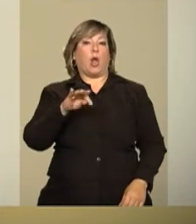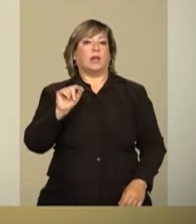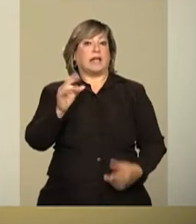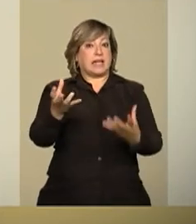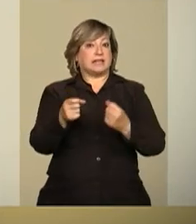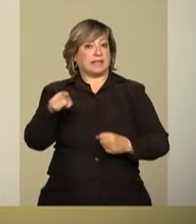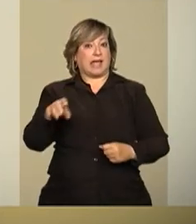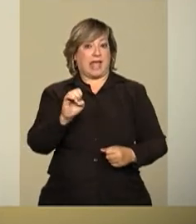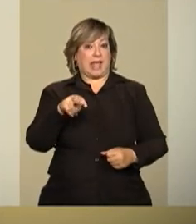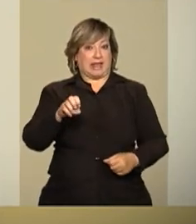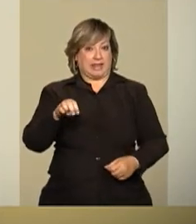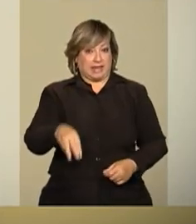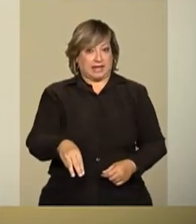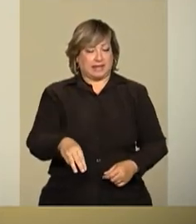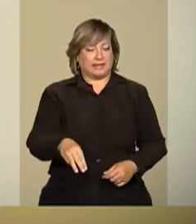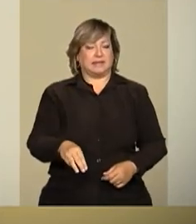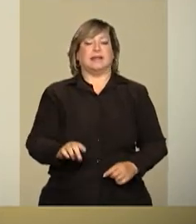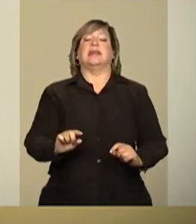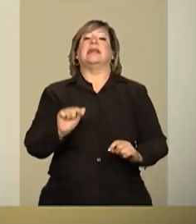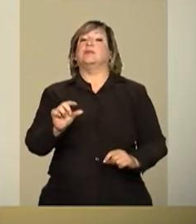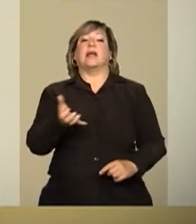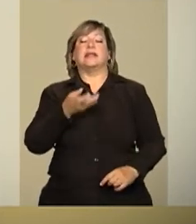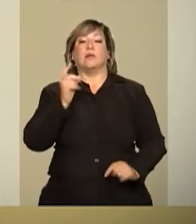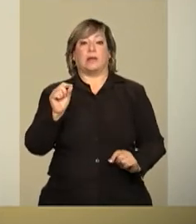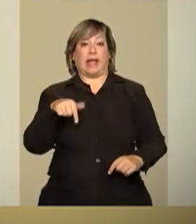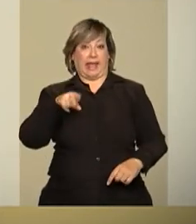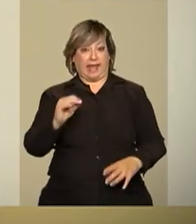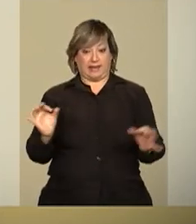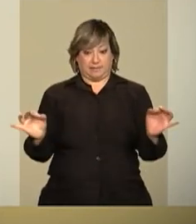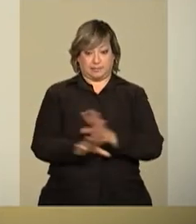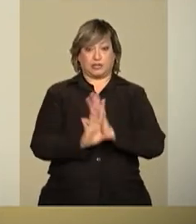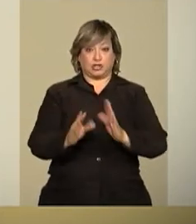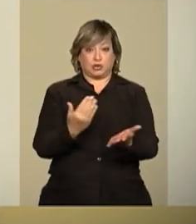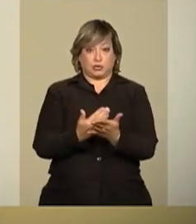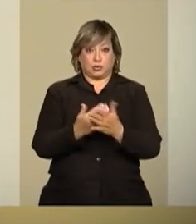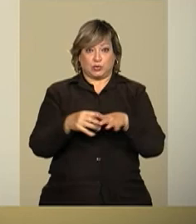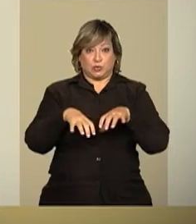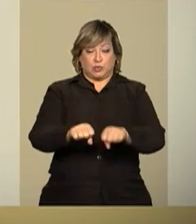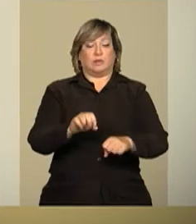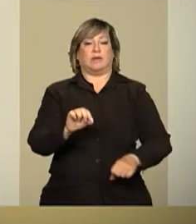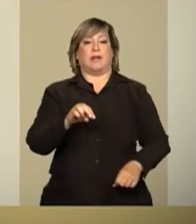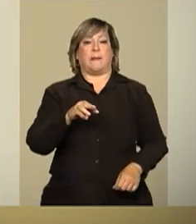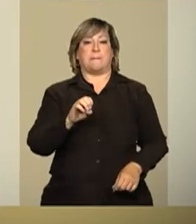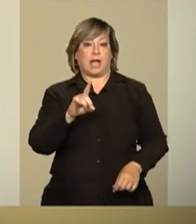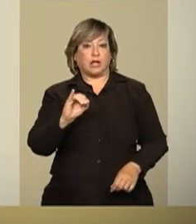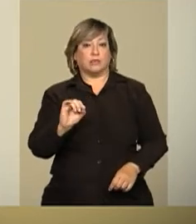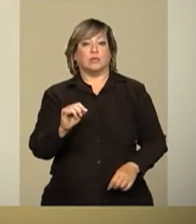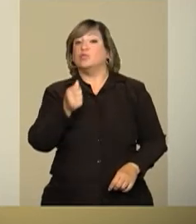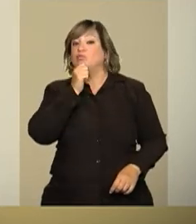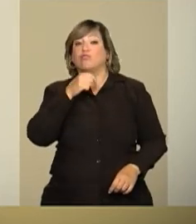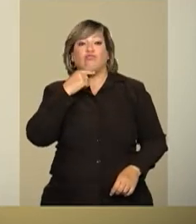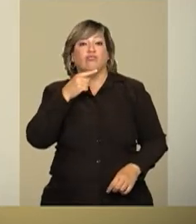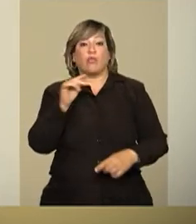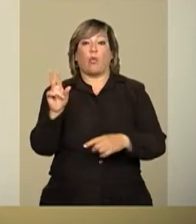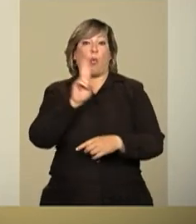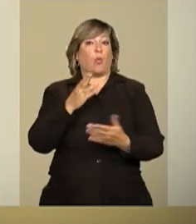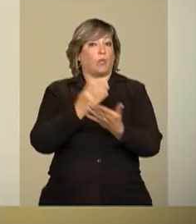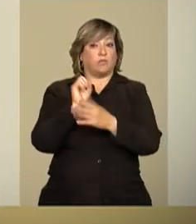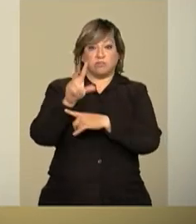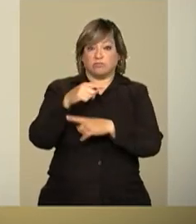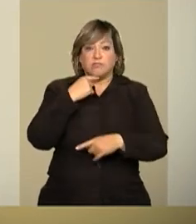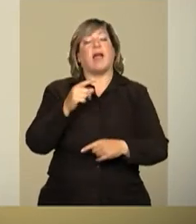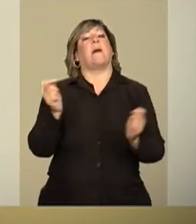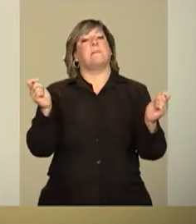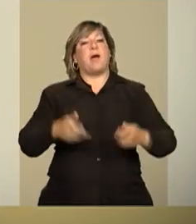receberam do Enem é isso significa que quem concluiu o ensino médio e não teve acesso à universidade vai agora